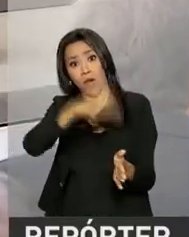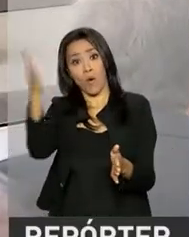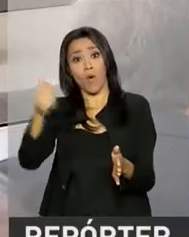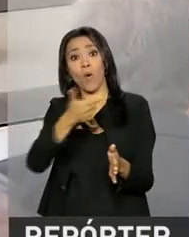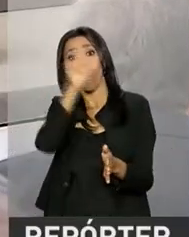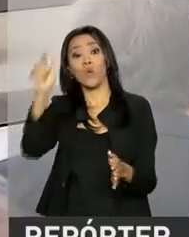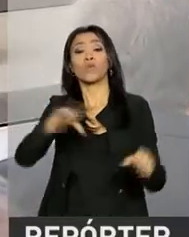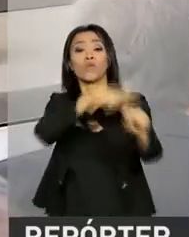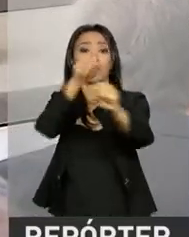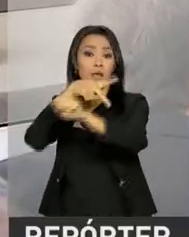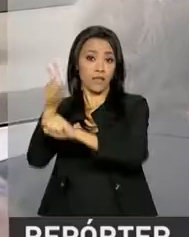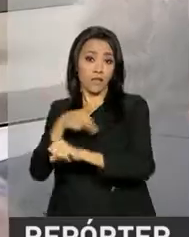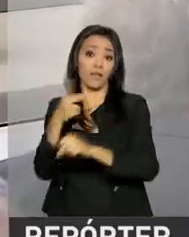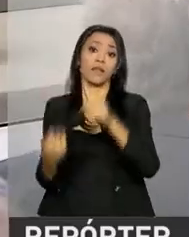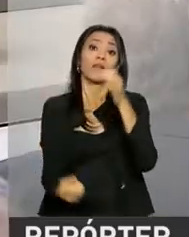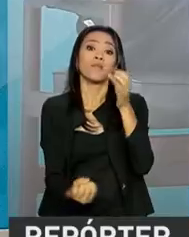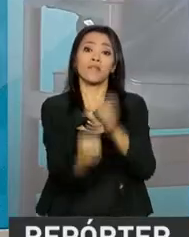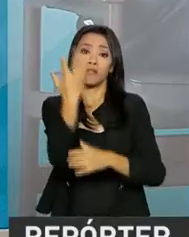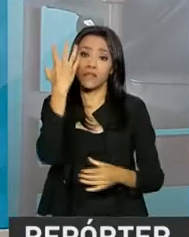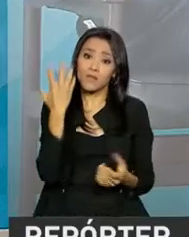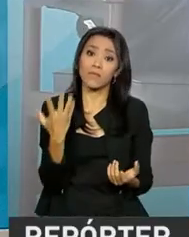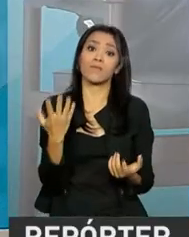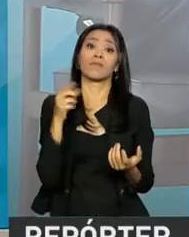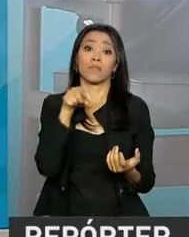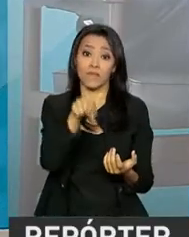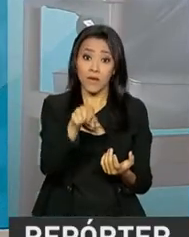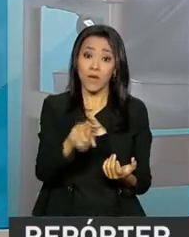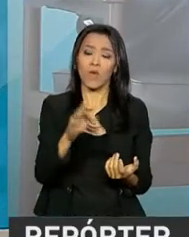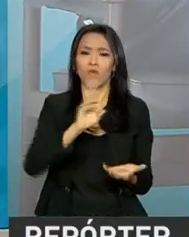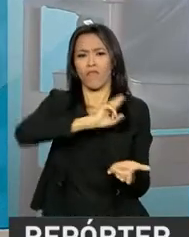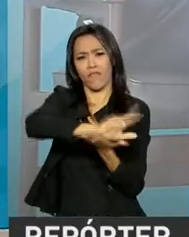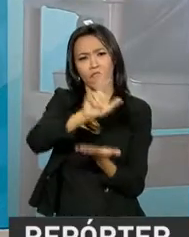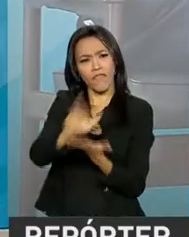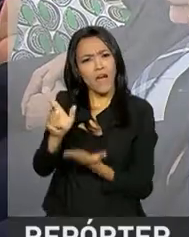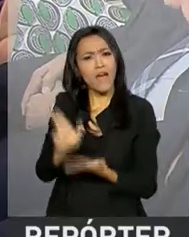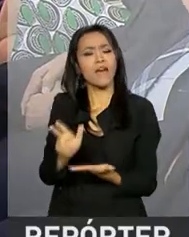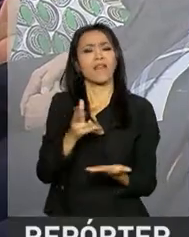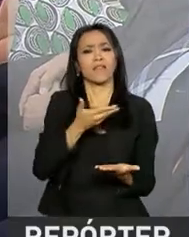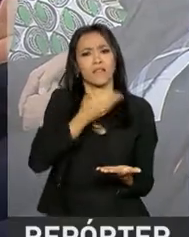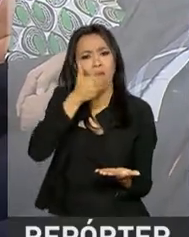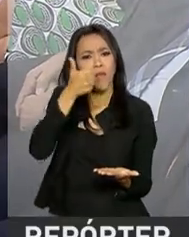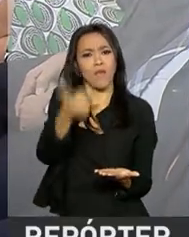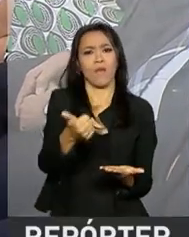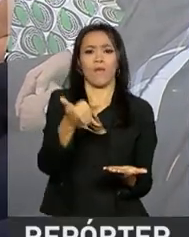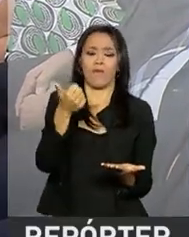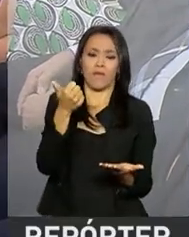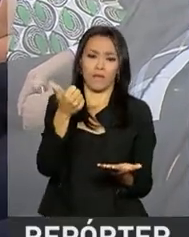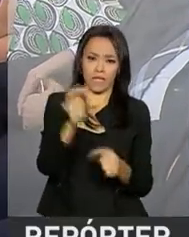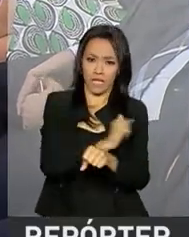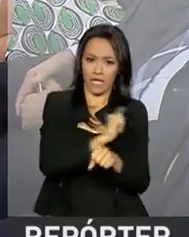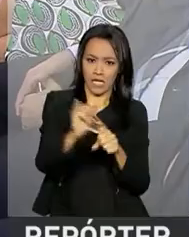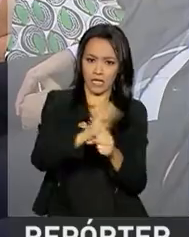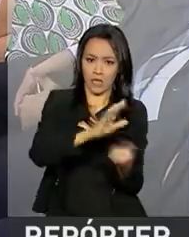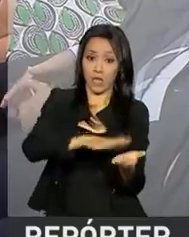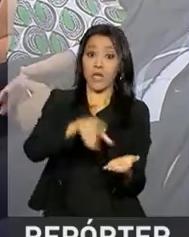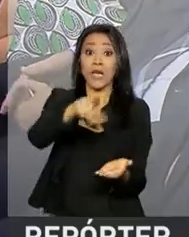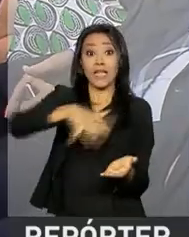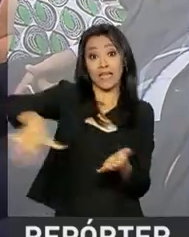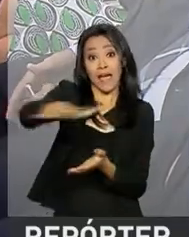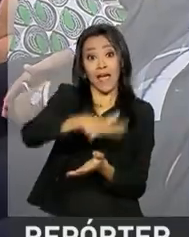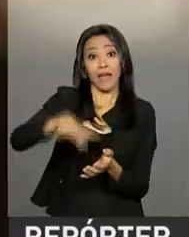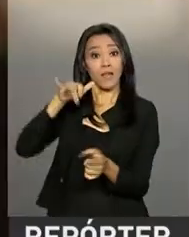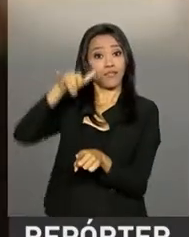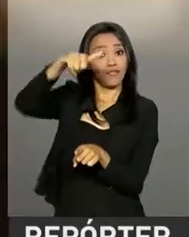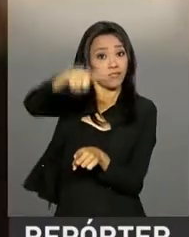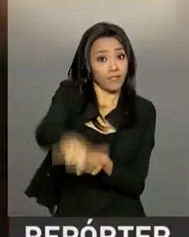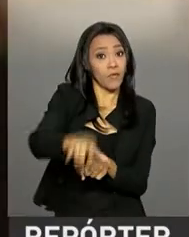primeira etapa do Portal Único do Comércio Exterior, com uma série de melhorias nos processos. O setor aéreo foi o primeiro